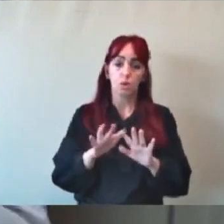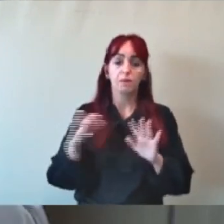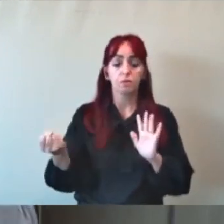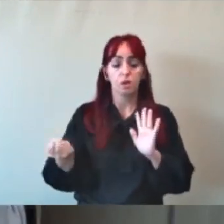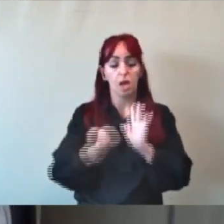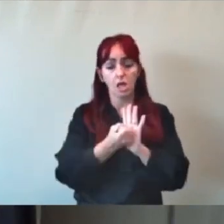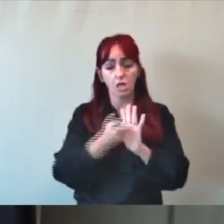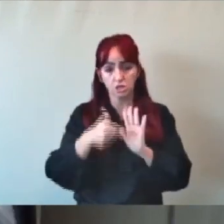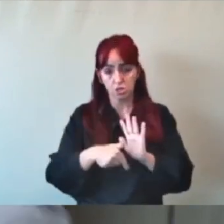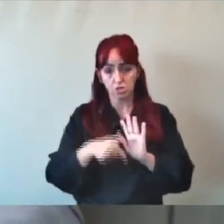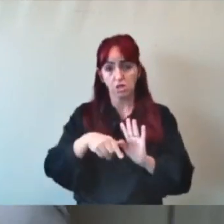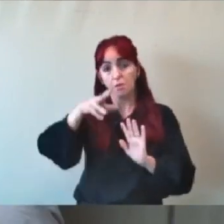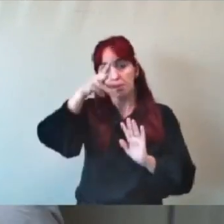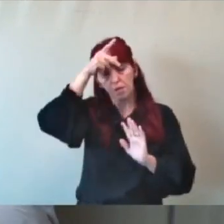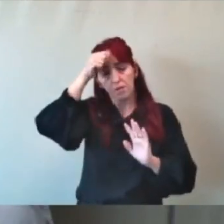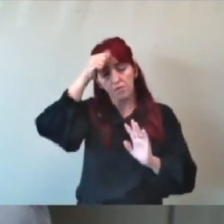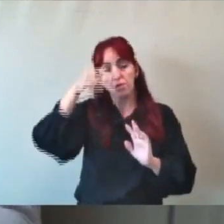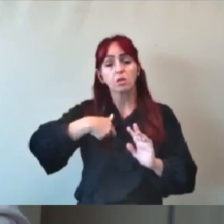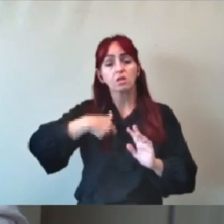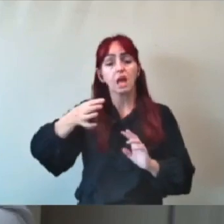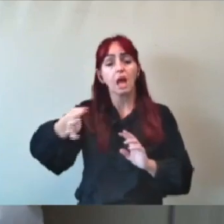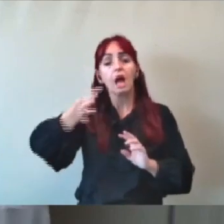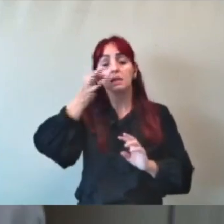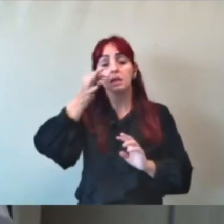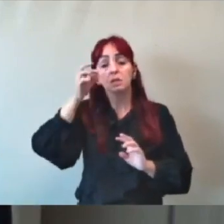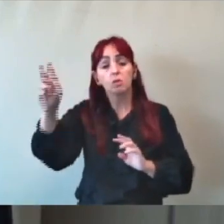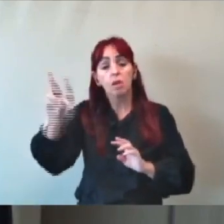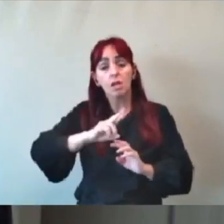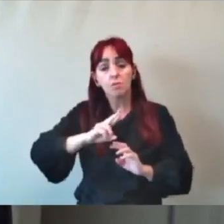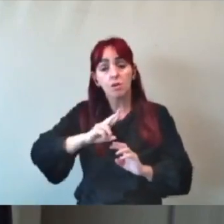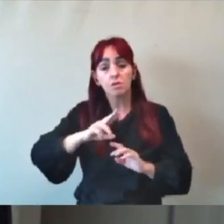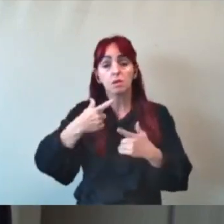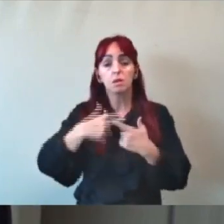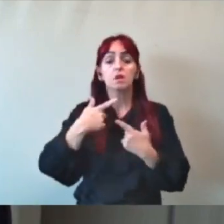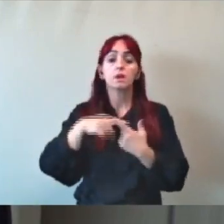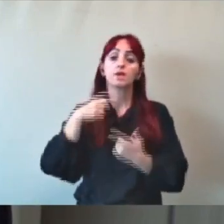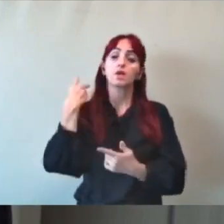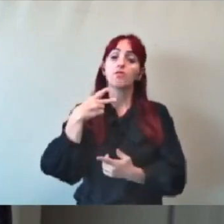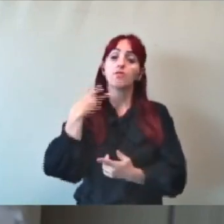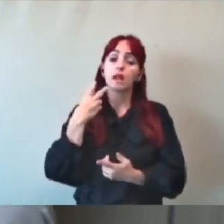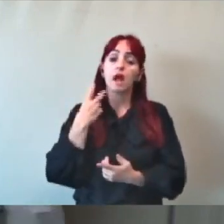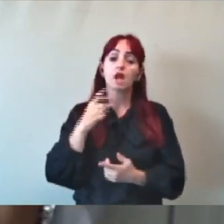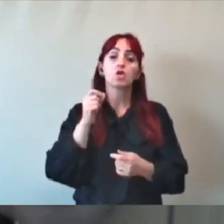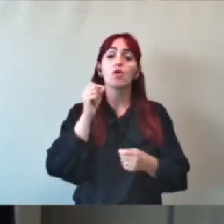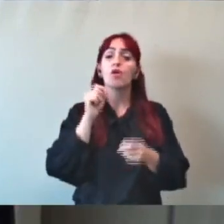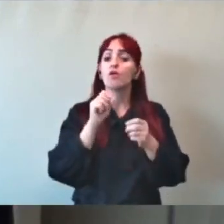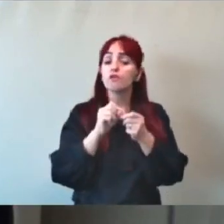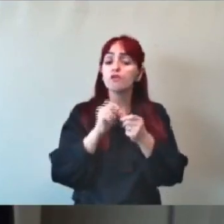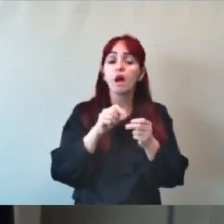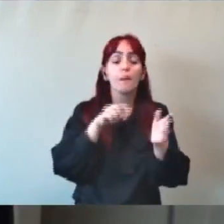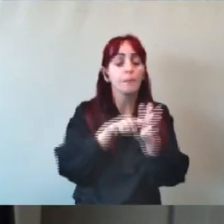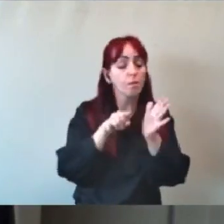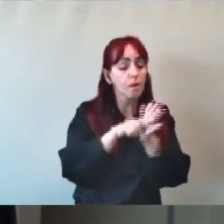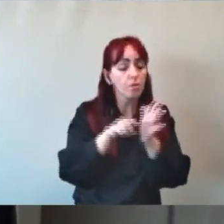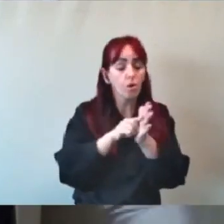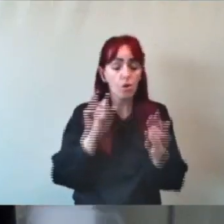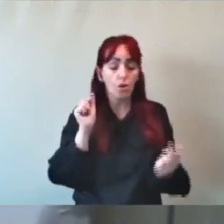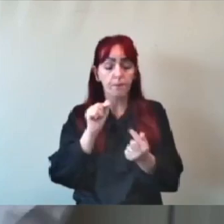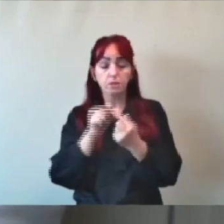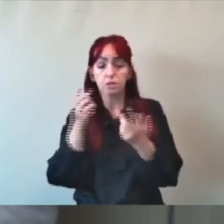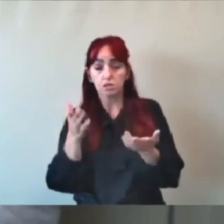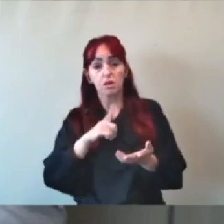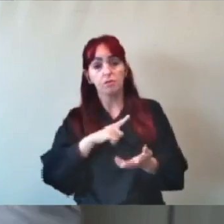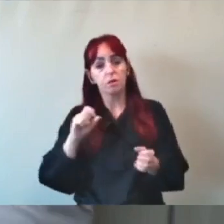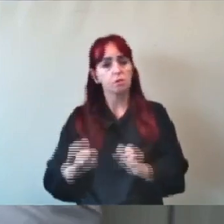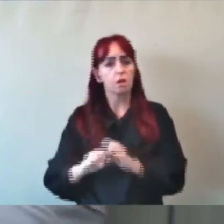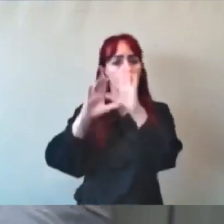mais atenção nas respostas, porque os vereadores fazem as perguntas objetivas para a gente poder dar uma resposta clara ao cidadão